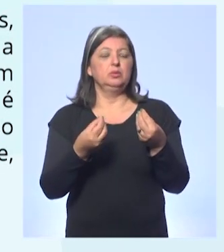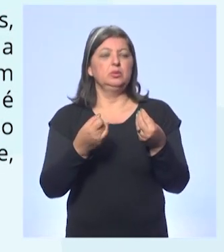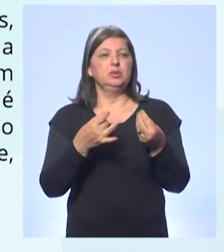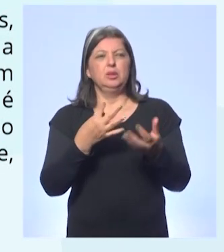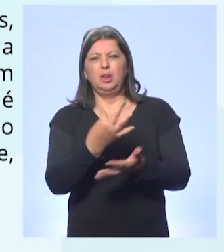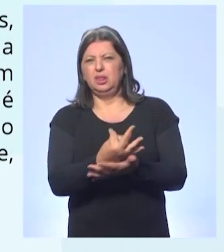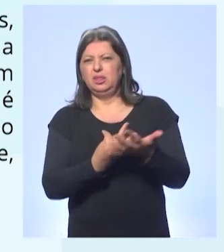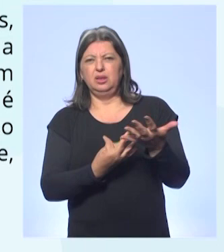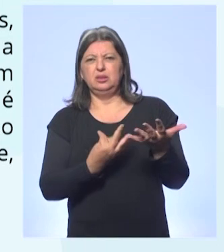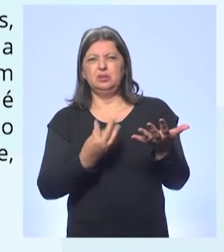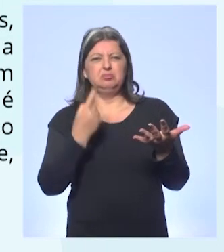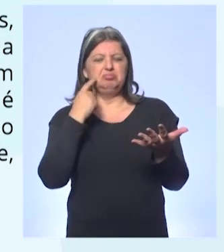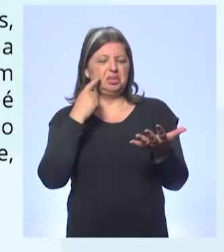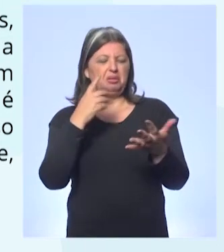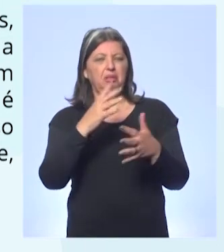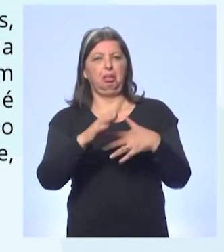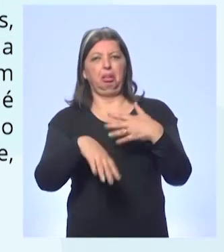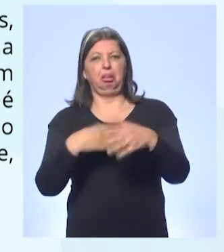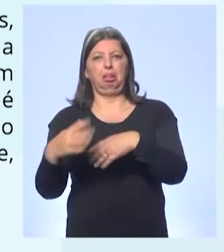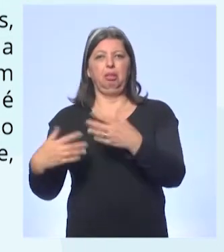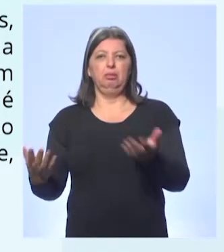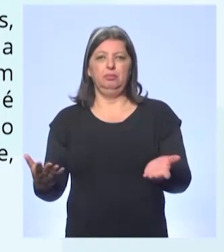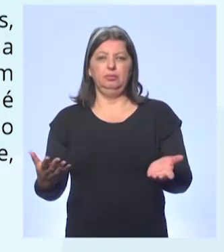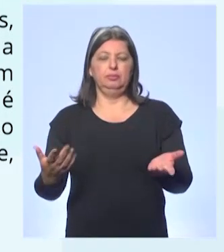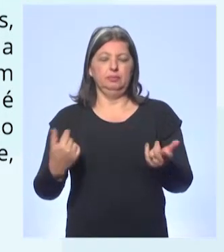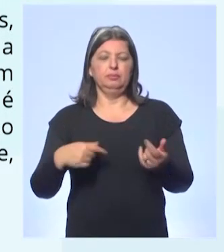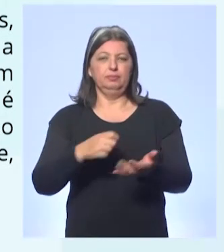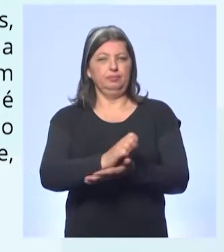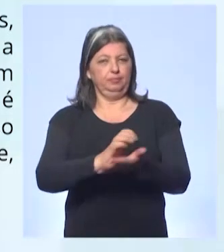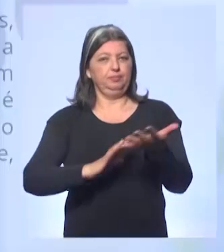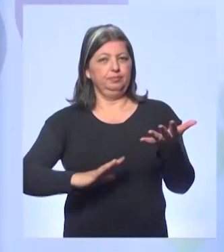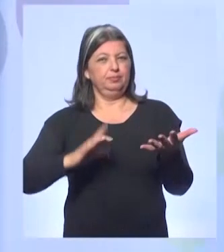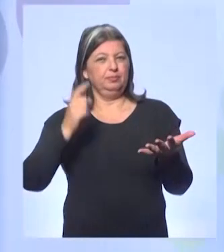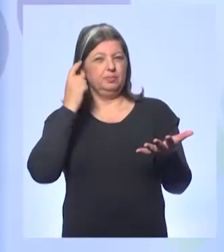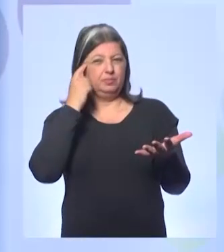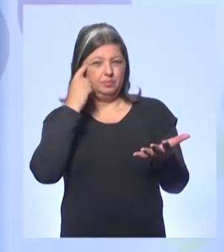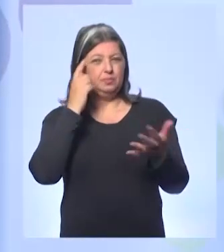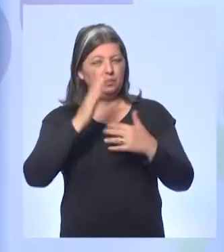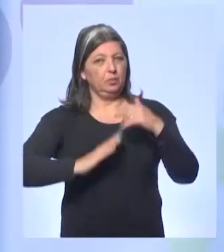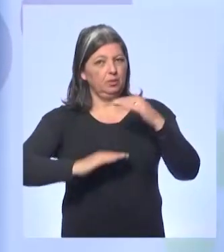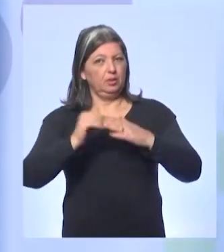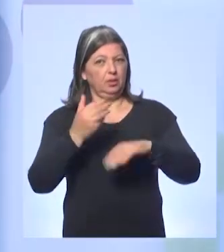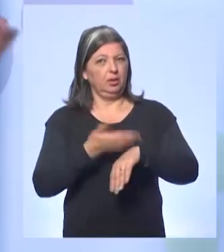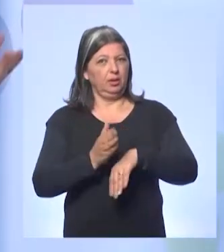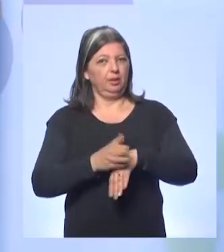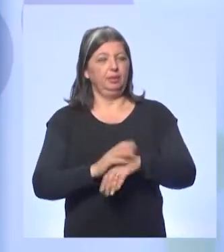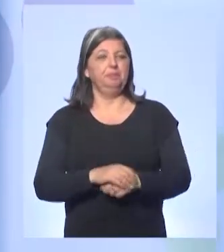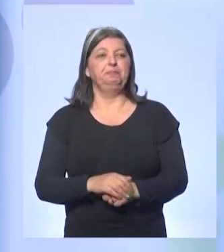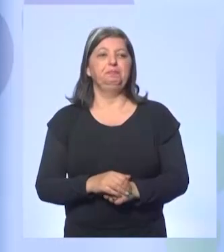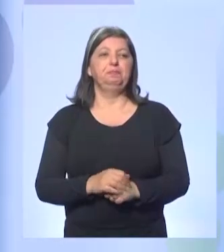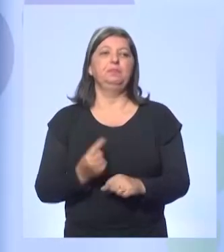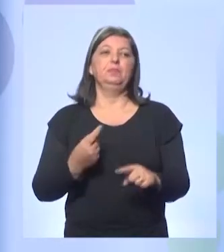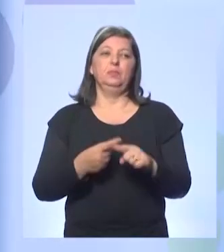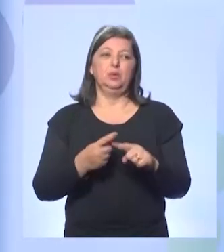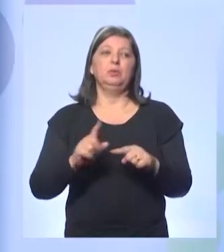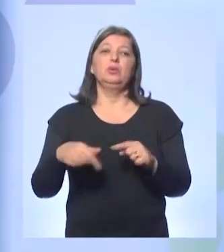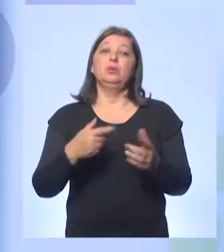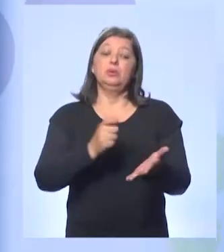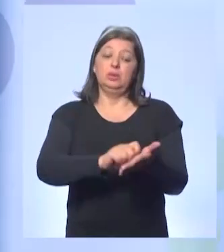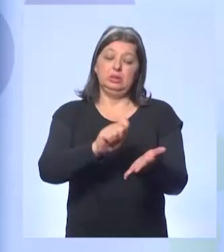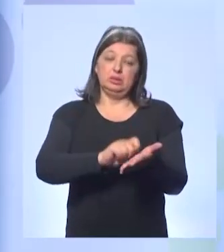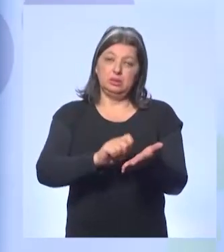texto ficaria solto? Façam esse exercício, que vai ficar mais fácil para vocês entenderem. E o exercício também de quando for